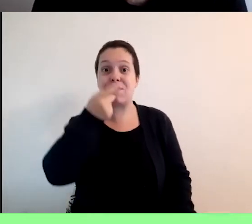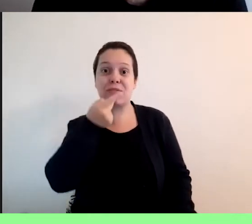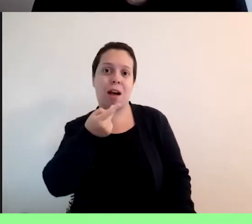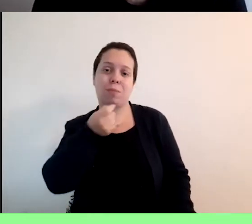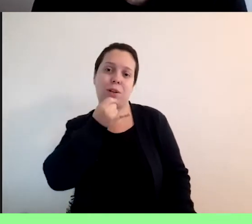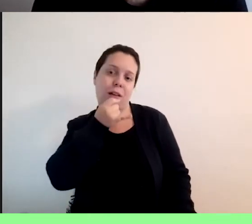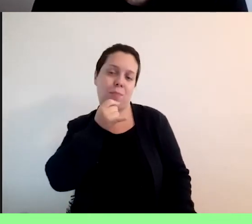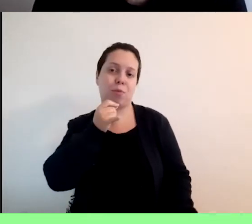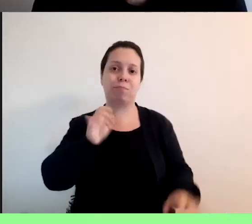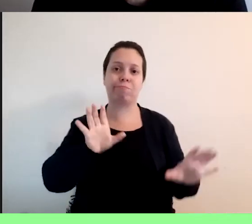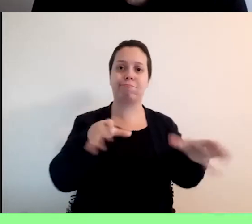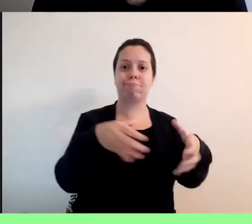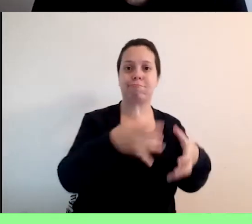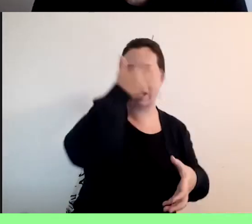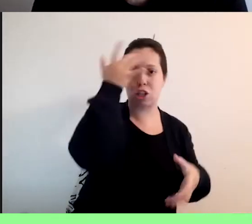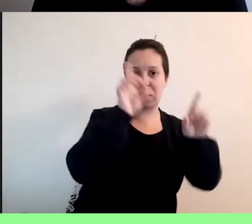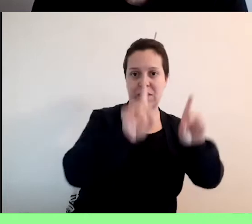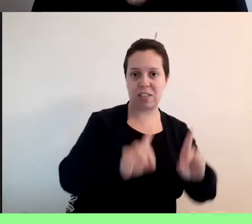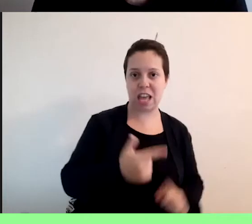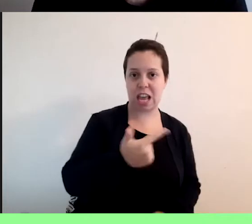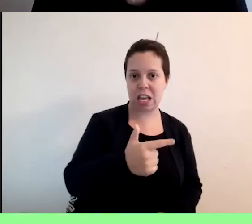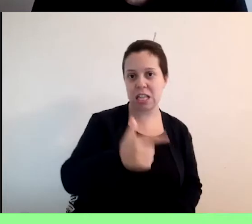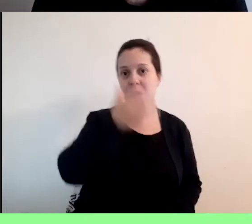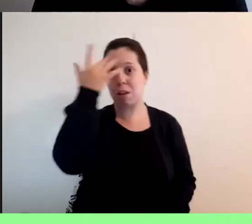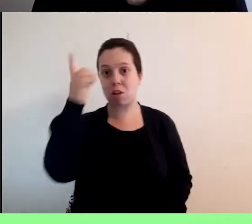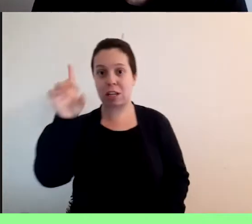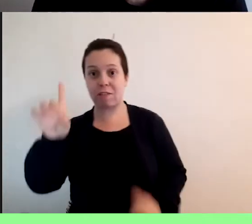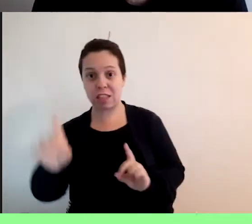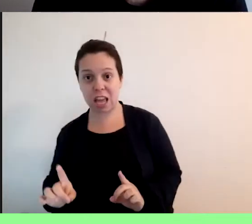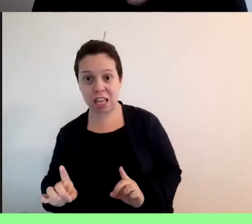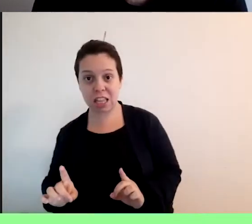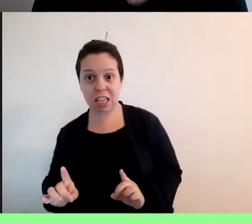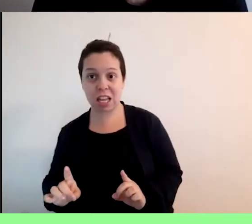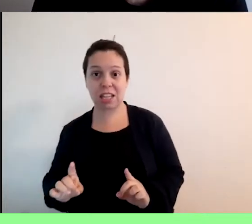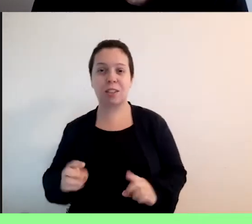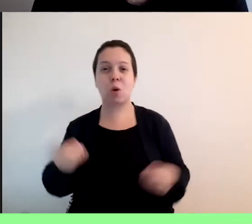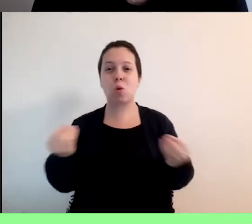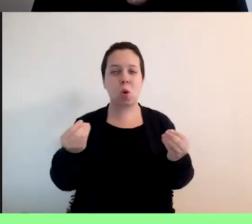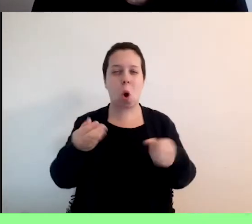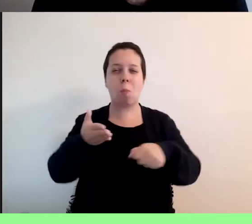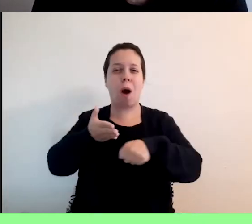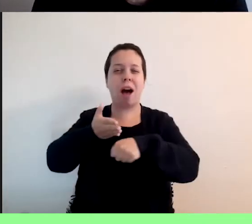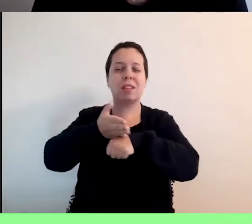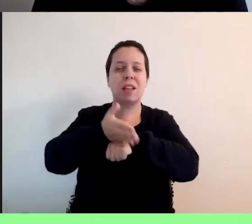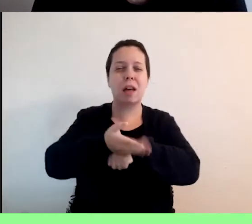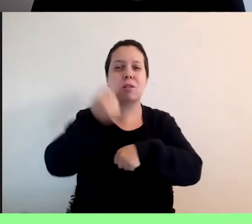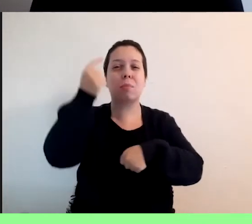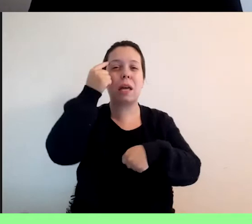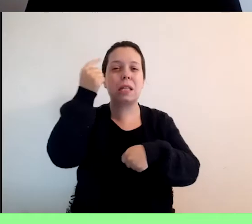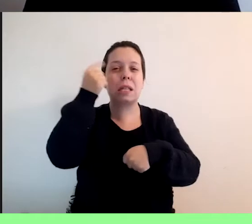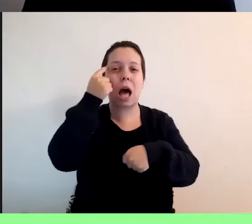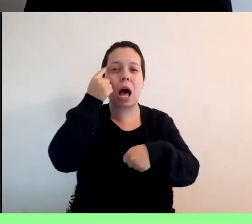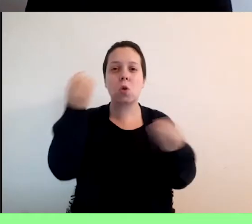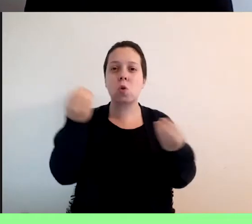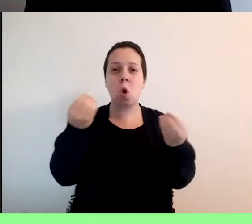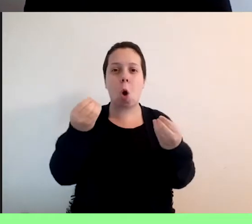deficiência, ao acesso à interface, pensar na forma de uso de cada uma. E